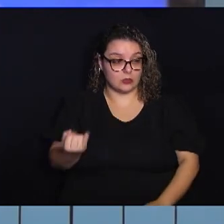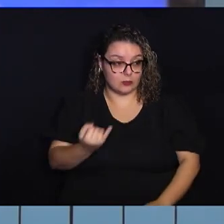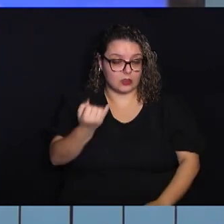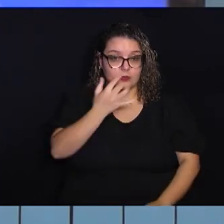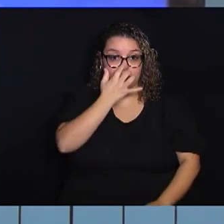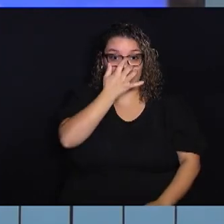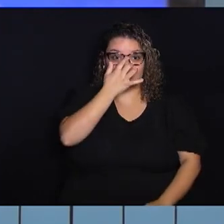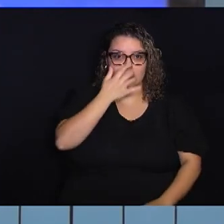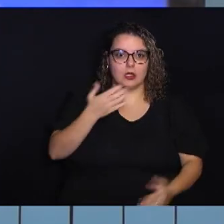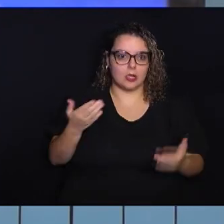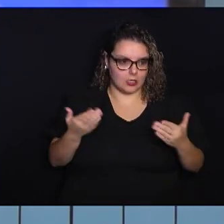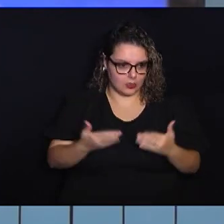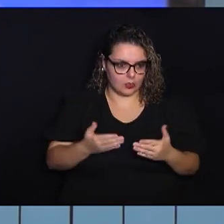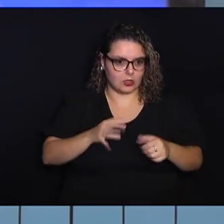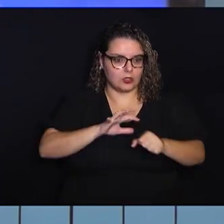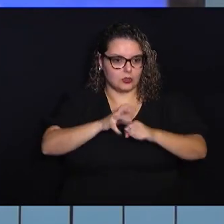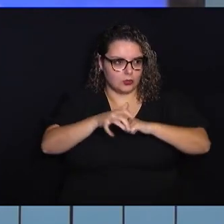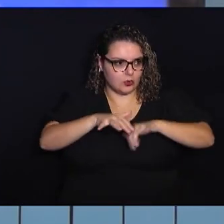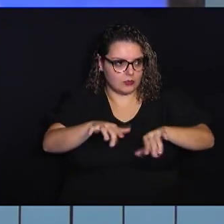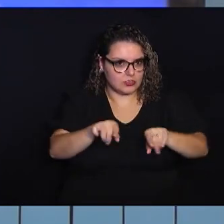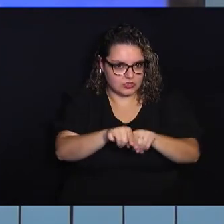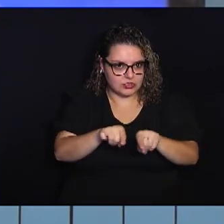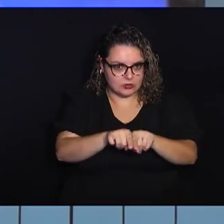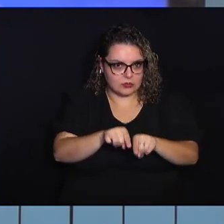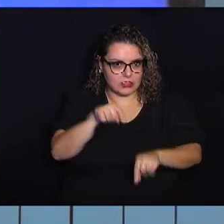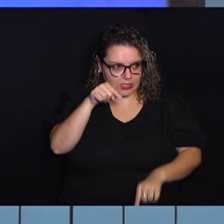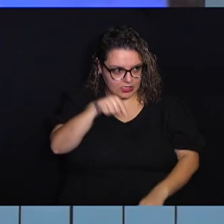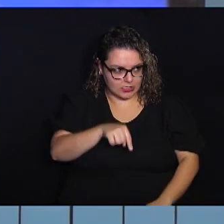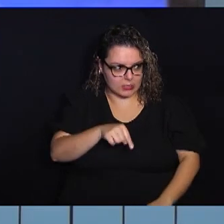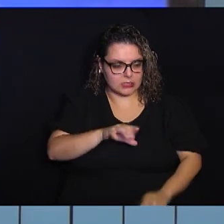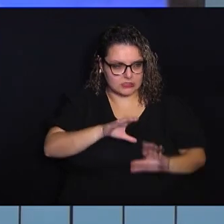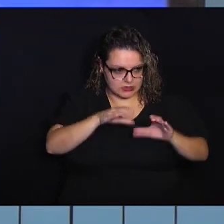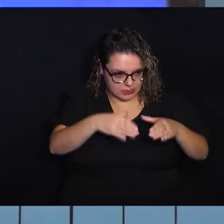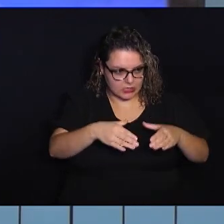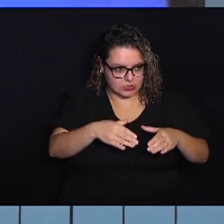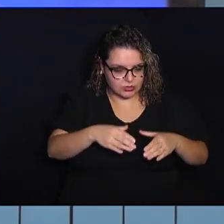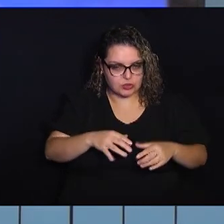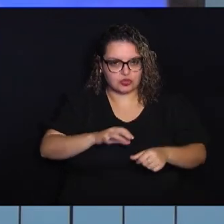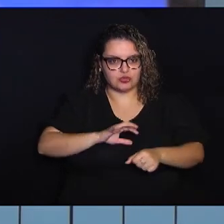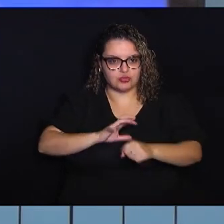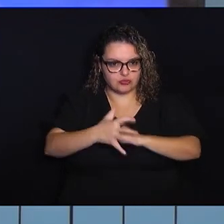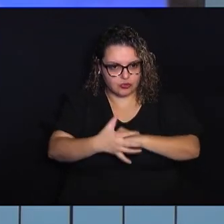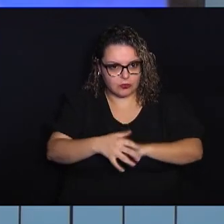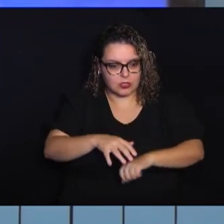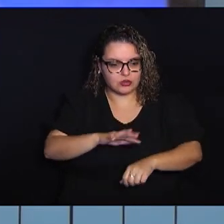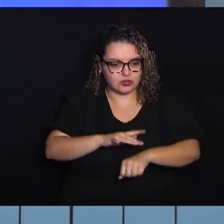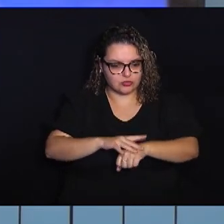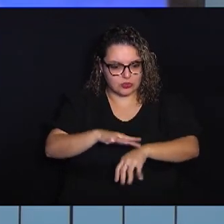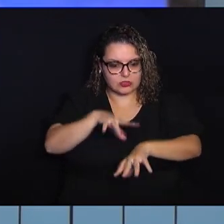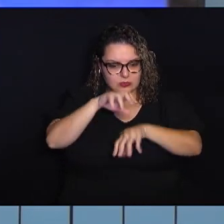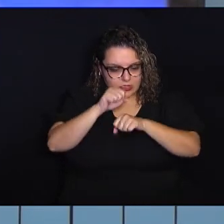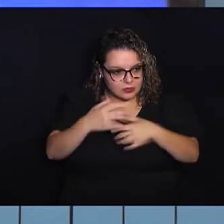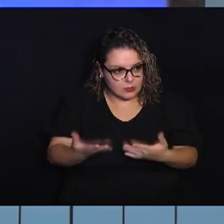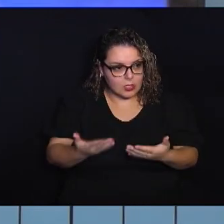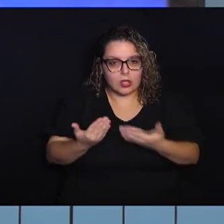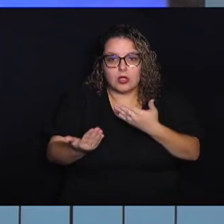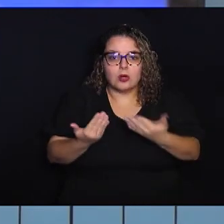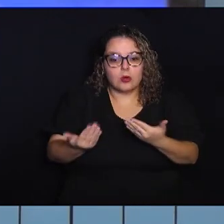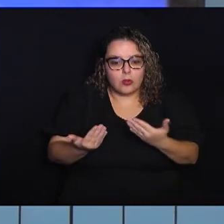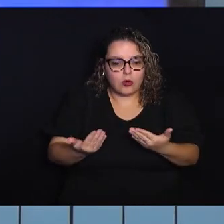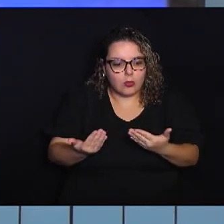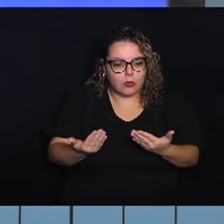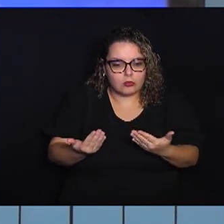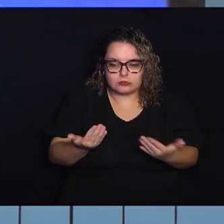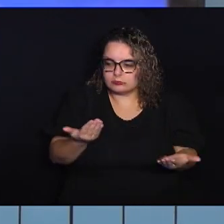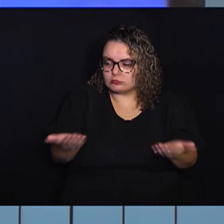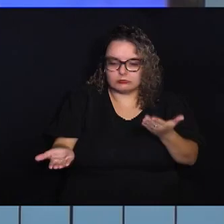Agora, o Covid, ele também entra aí nessa categoria, né, de doenças respiratórias. E como diferenciar, então,